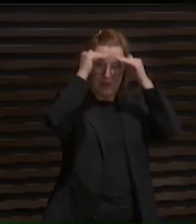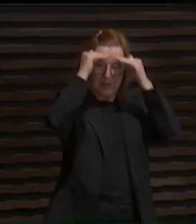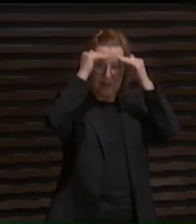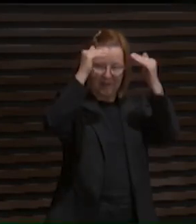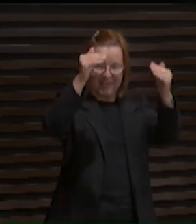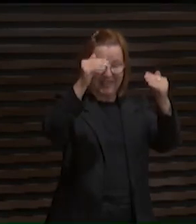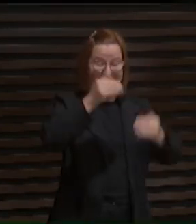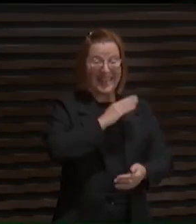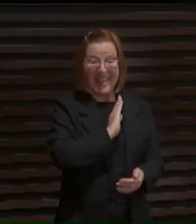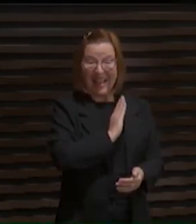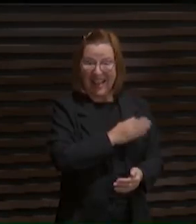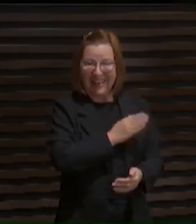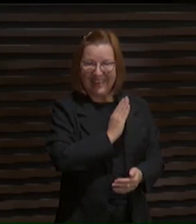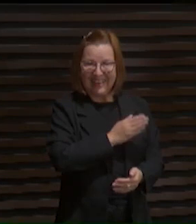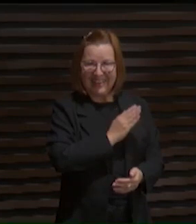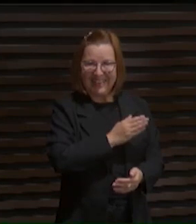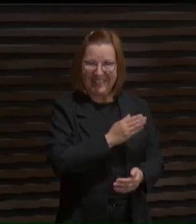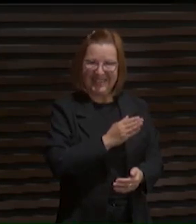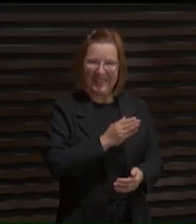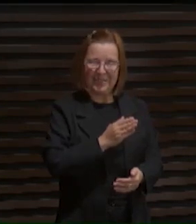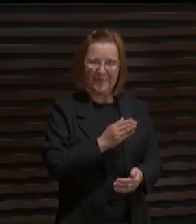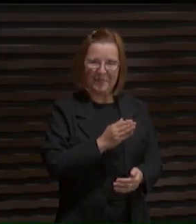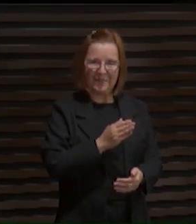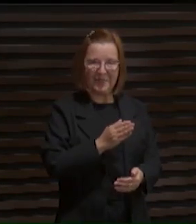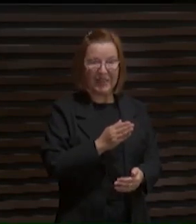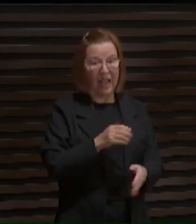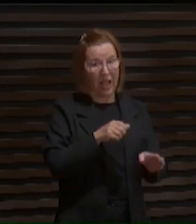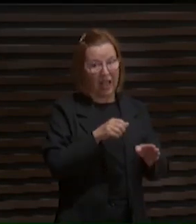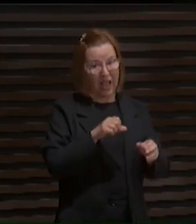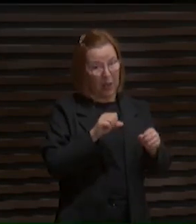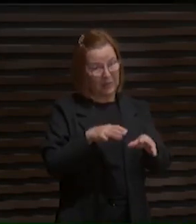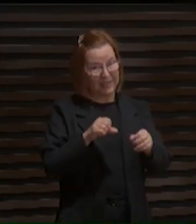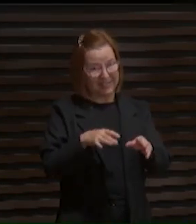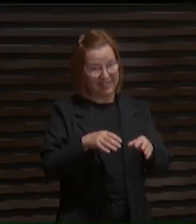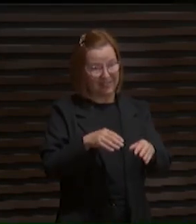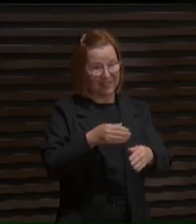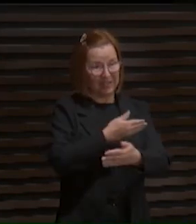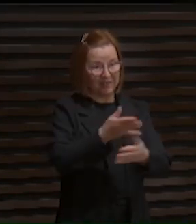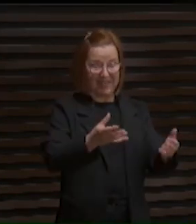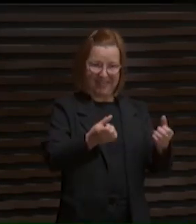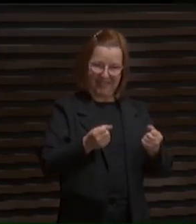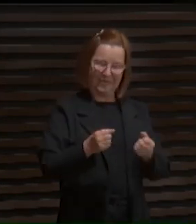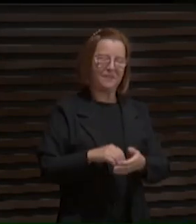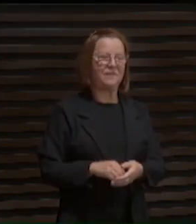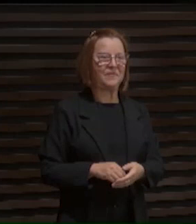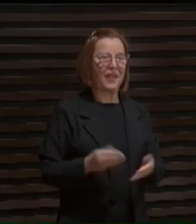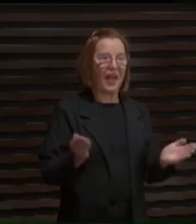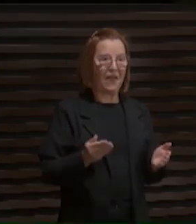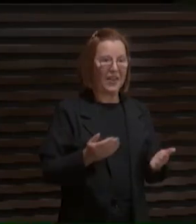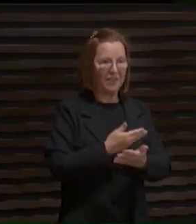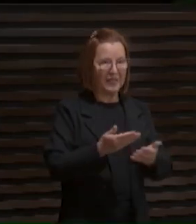de coração a forma de doutrina a que foram entregues. É uma obediência